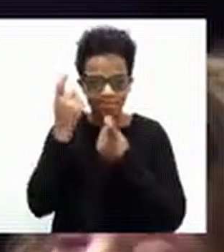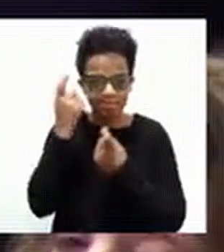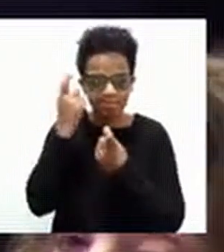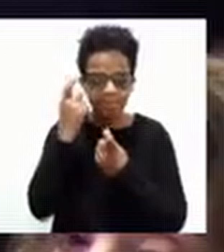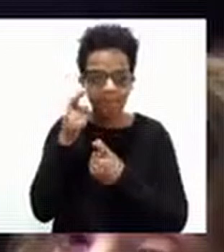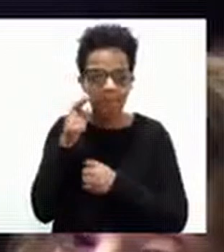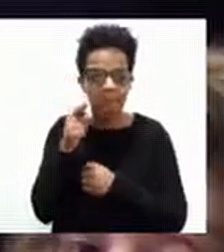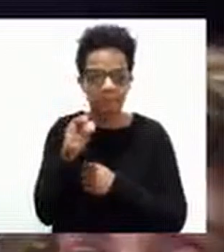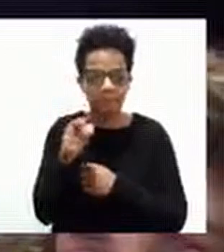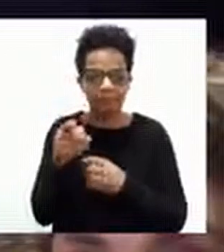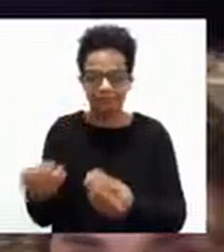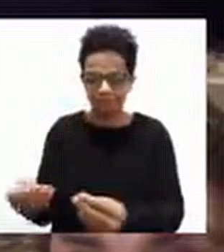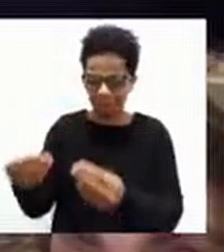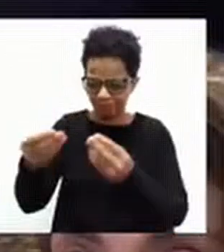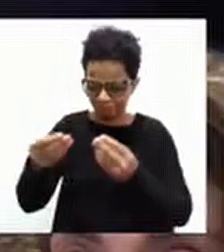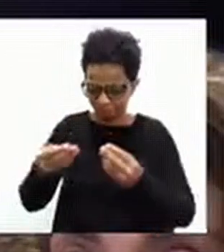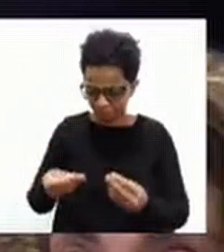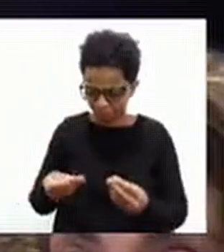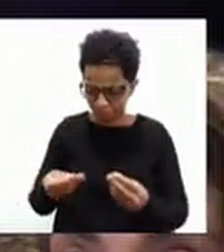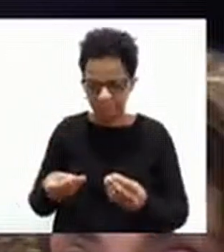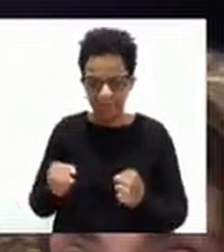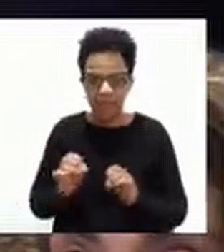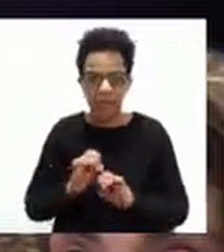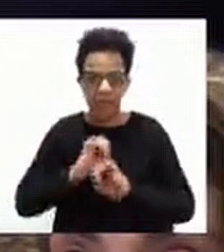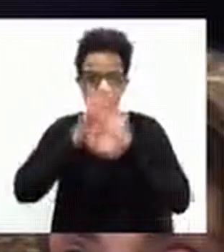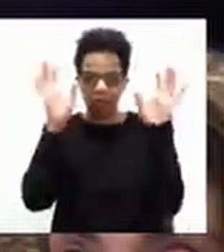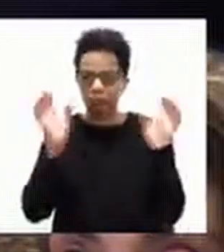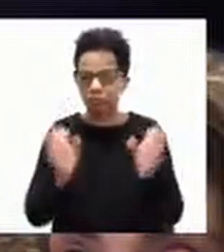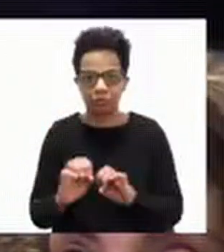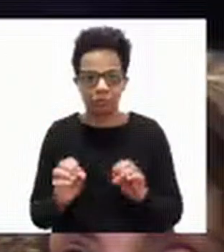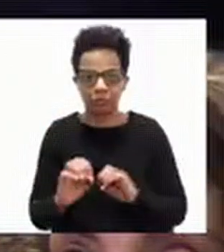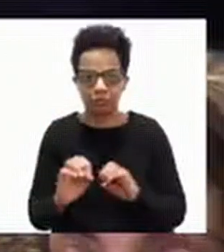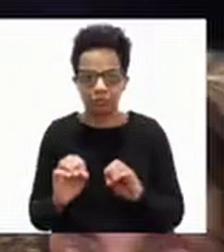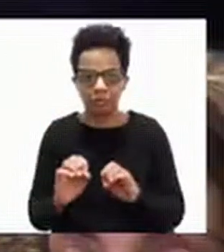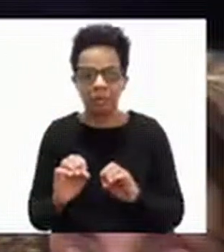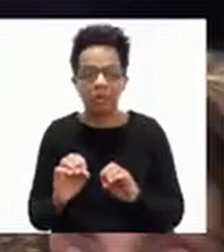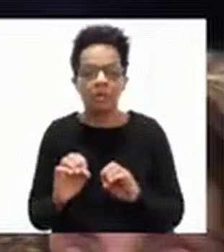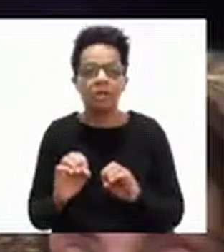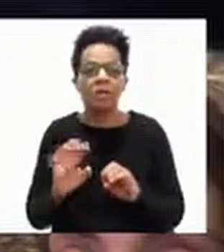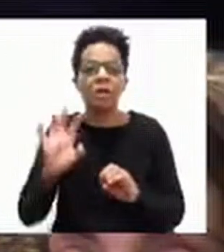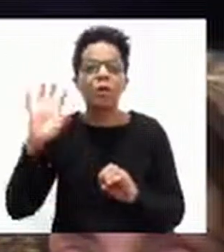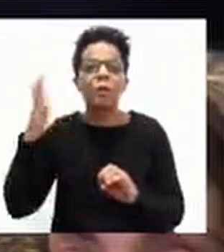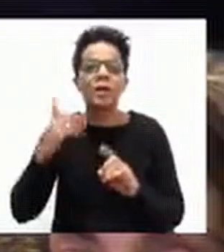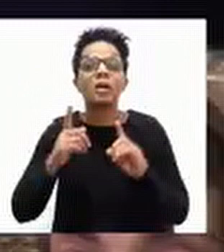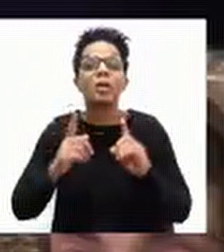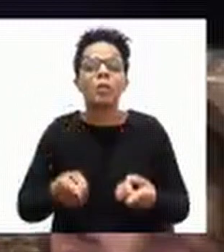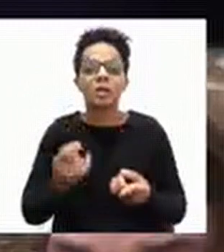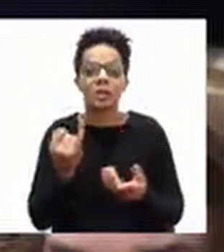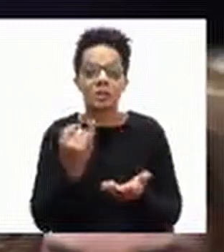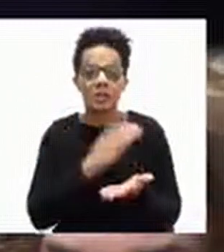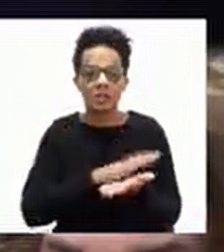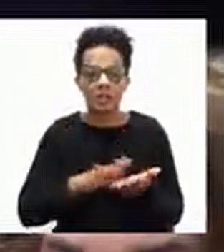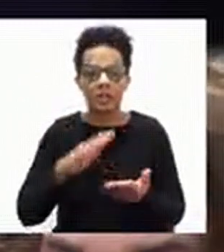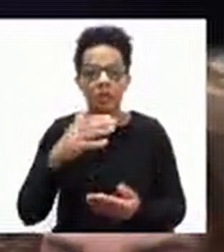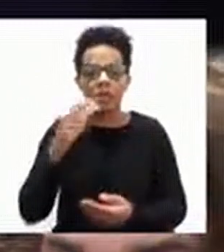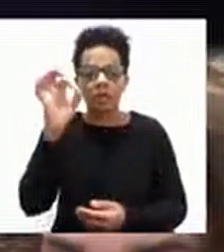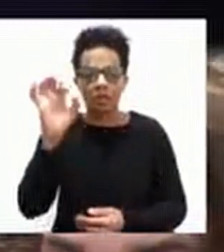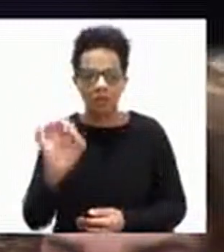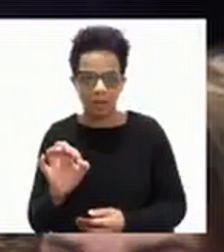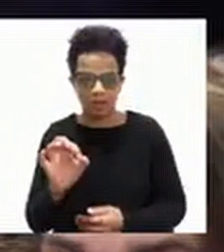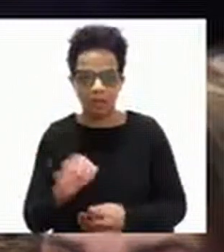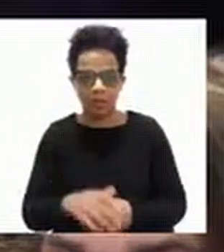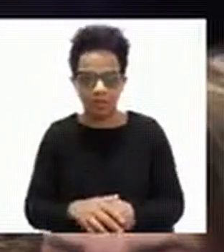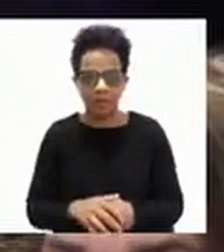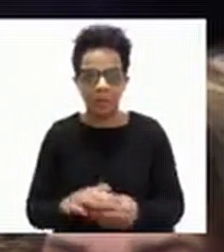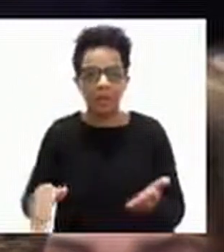nos chega aqui hoje, não fica explícito a data em que se irão aplicar as isenções de taxas. A proposta de